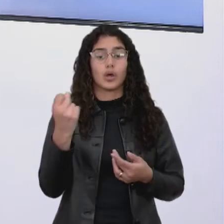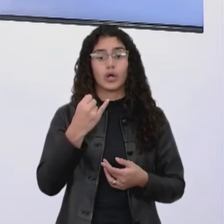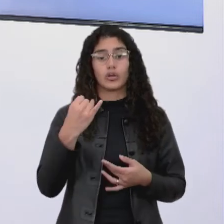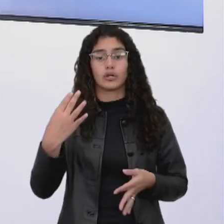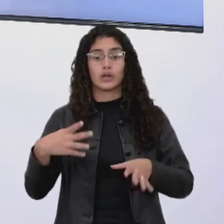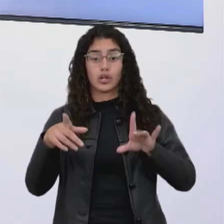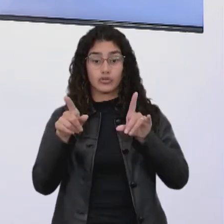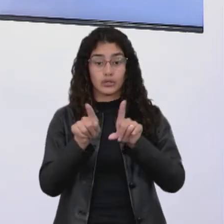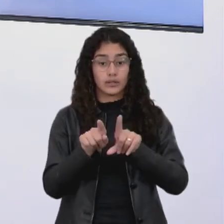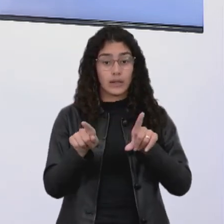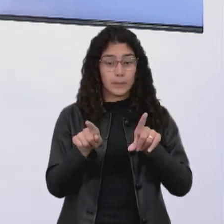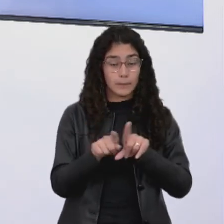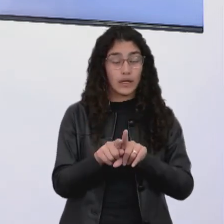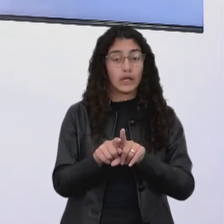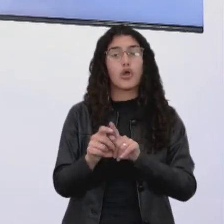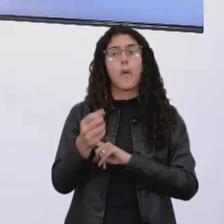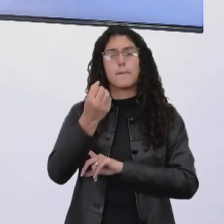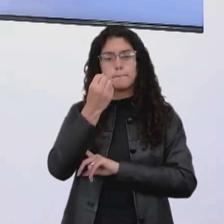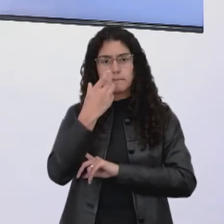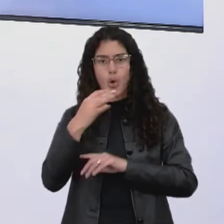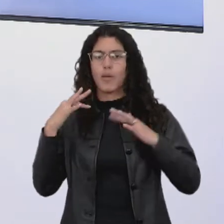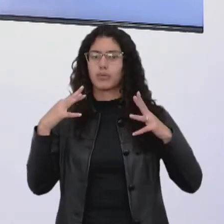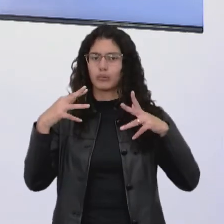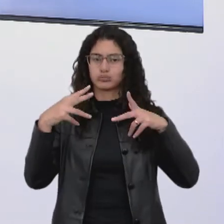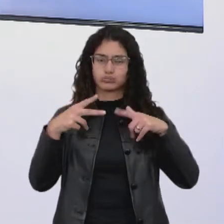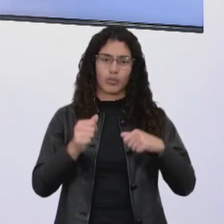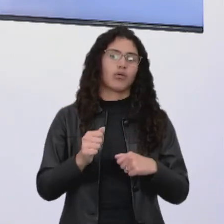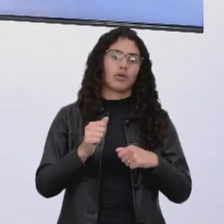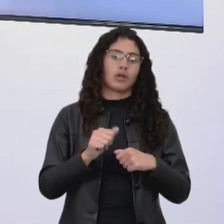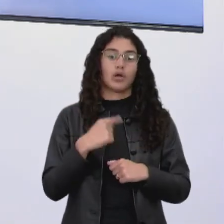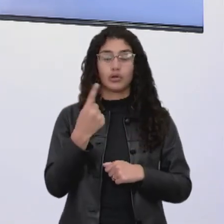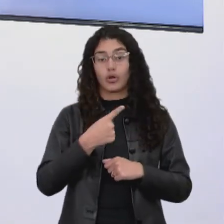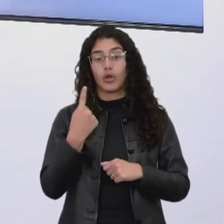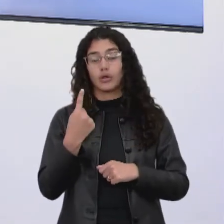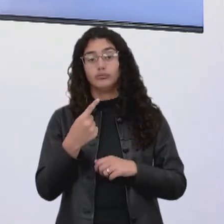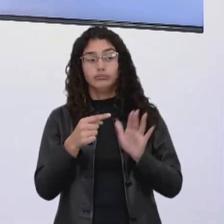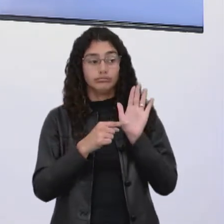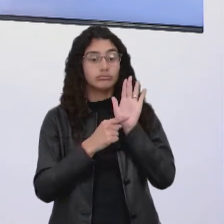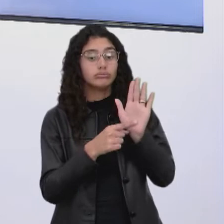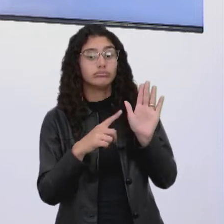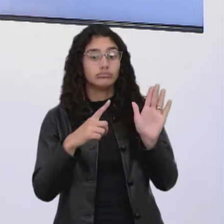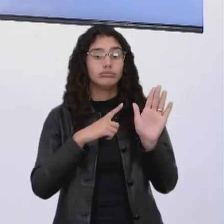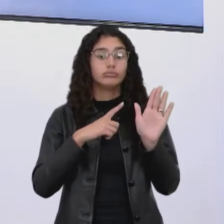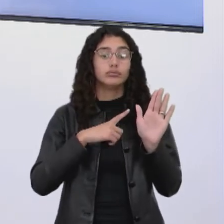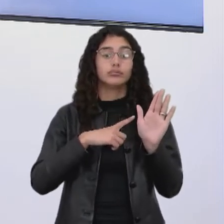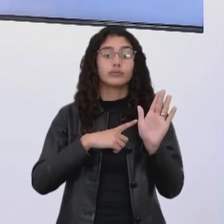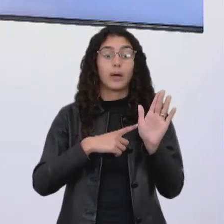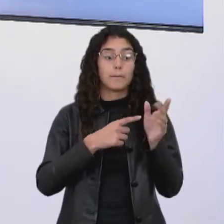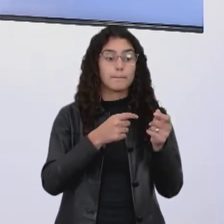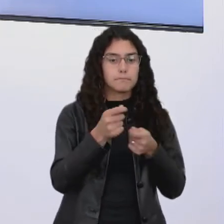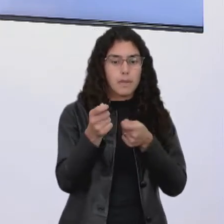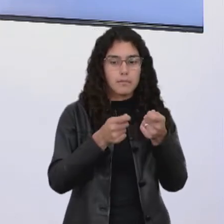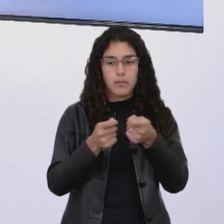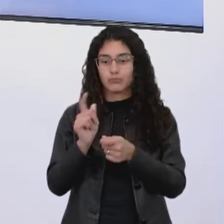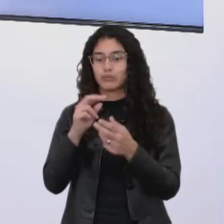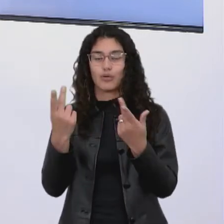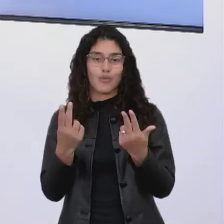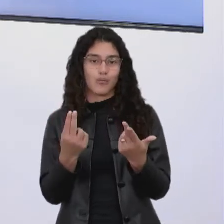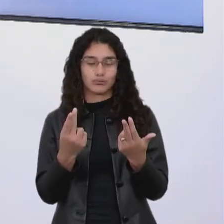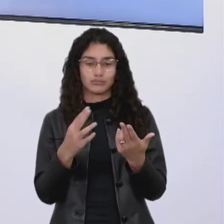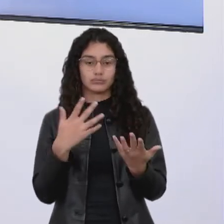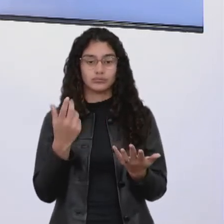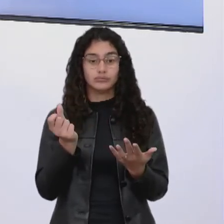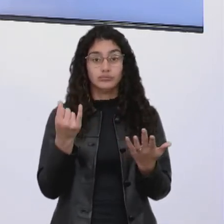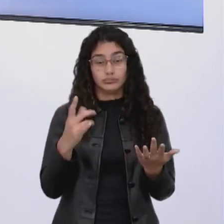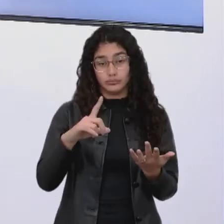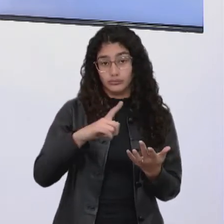quantidade suficiente, né? Que é o que a gente fala, que é o que eu trouxe sobre a questão de que essa distribuição não é igualitária.